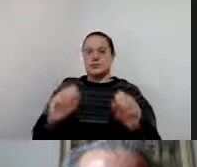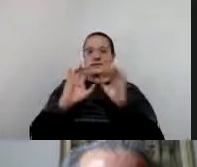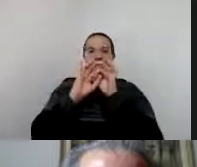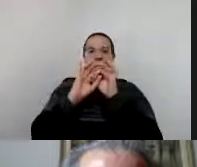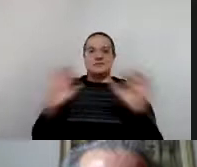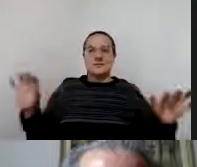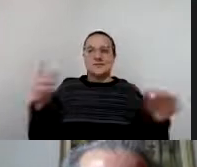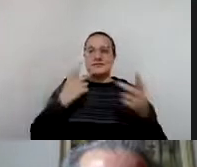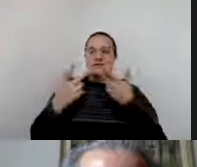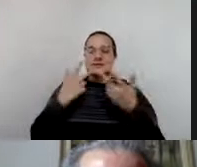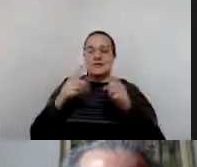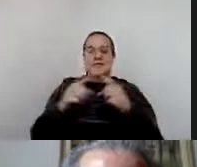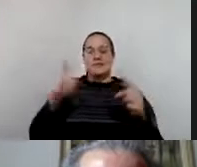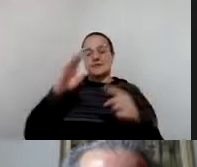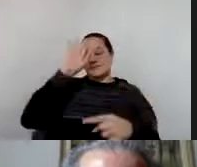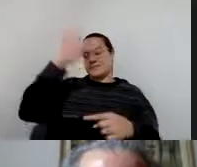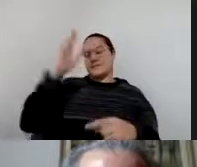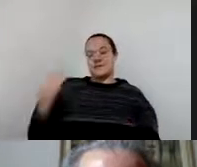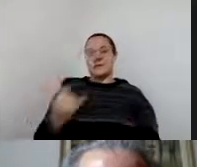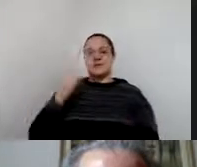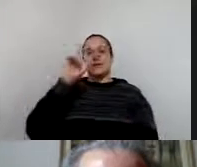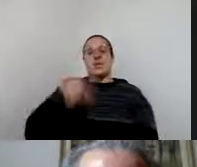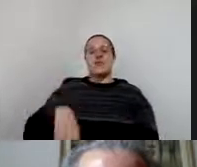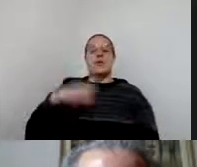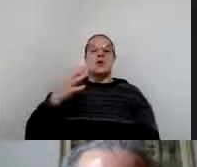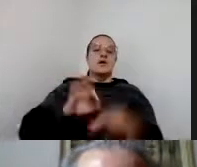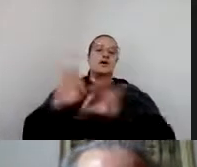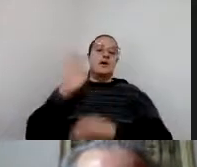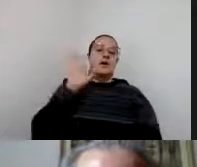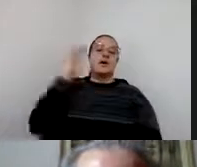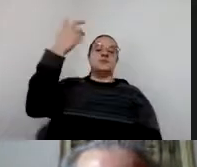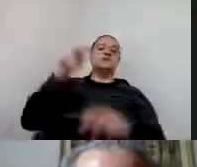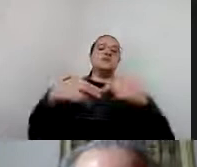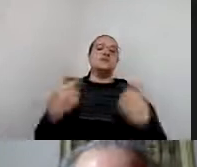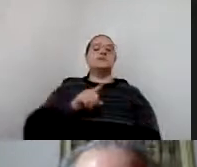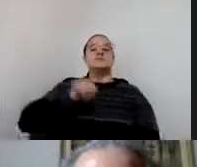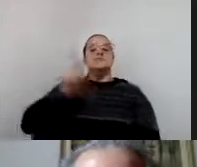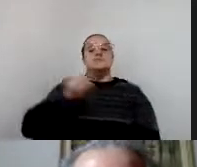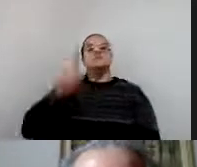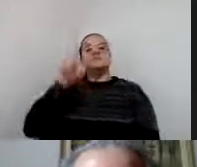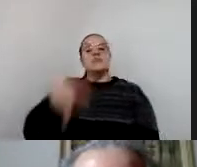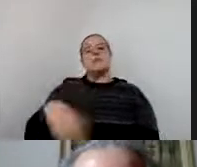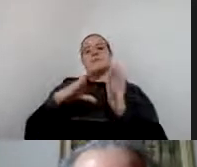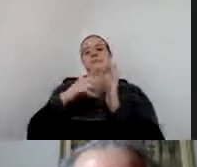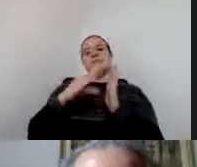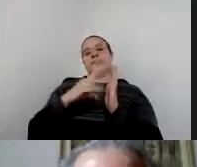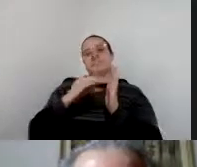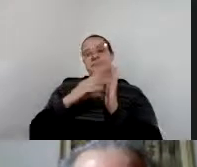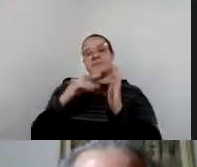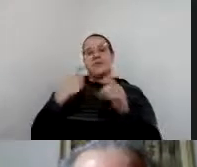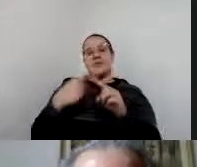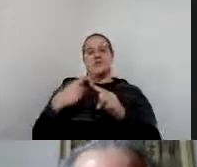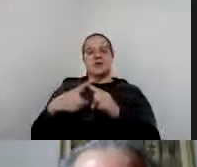mas o mais importante é a ação. Por isso que eu uso o Clemente como modelo, porque muitas vezes nós